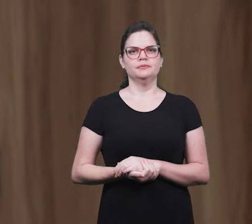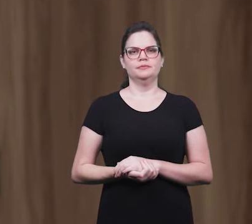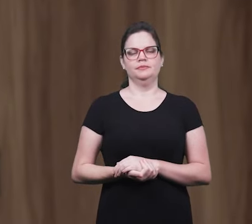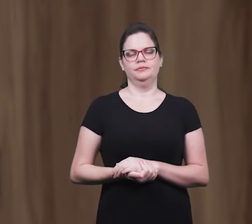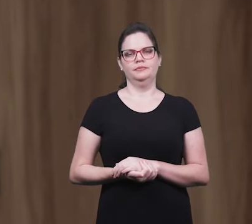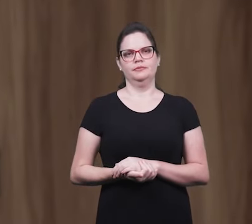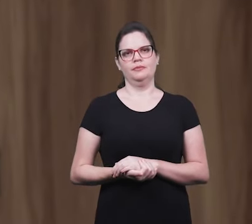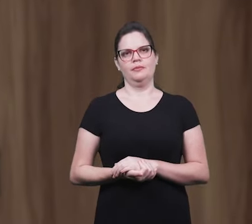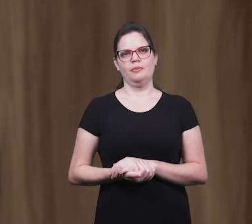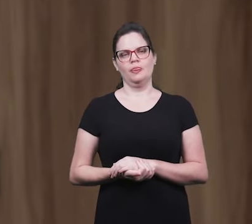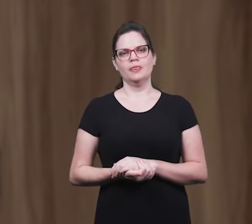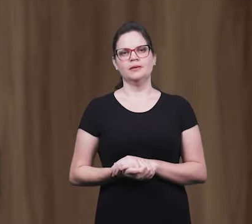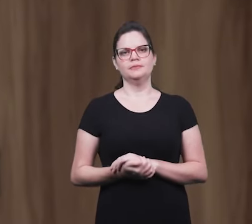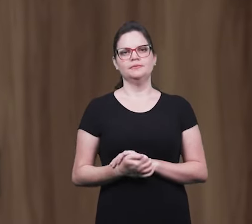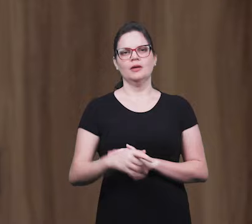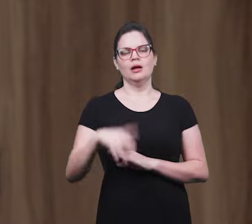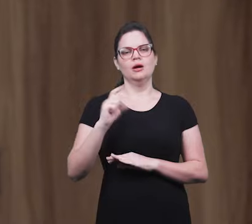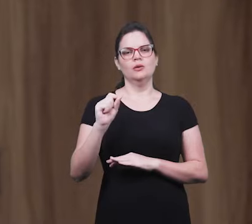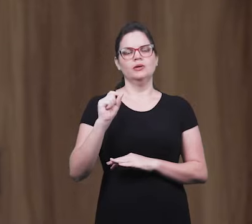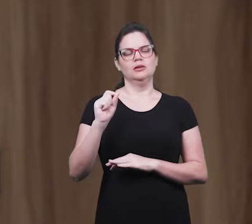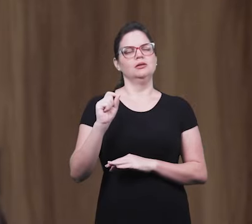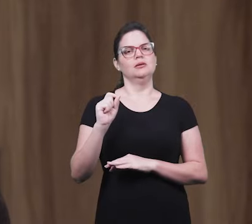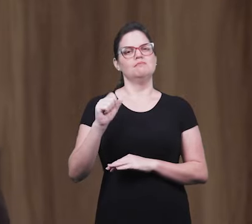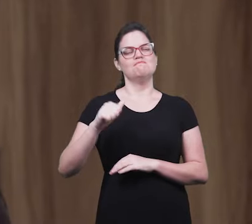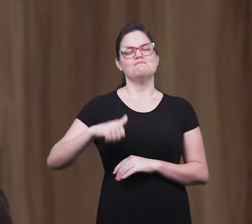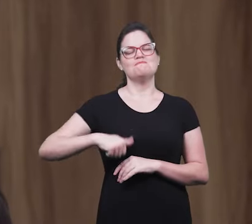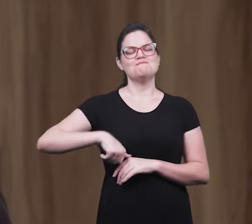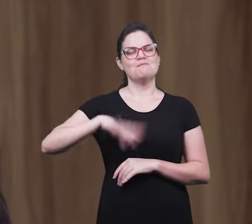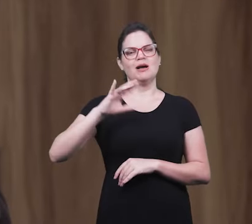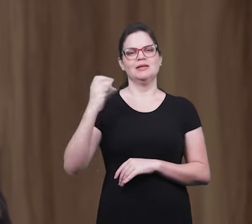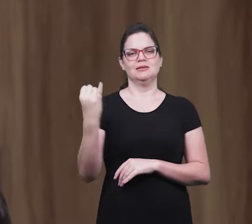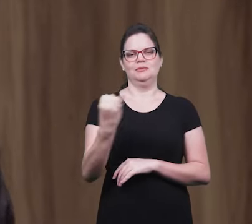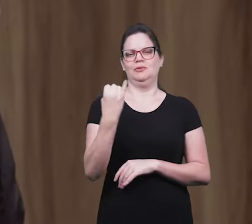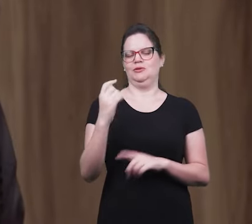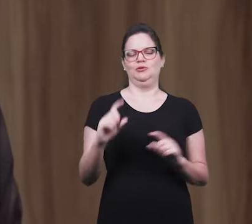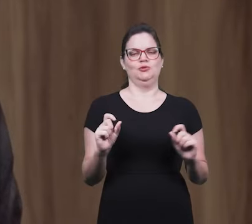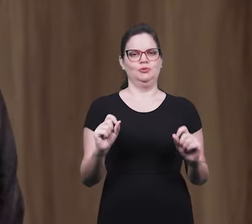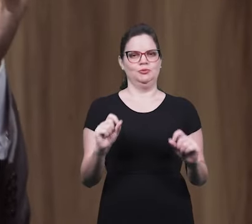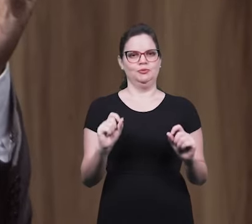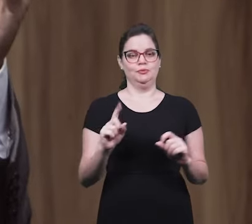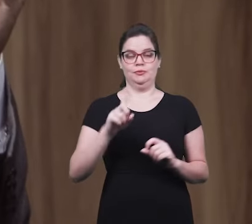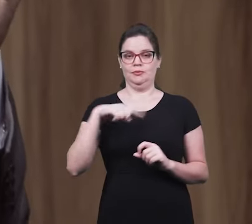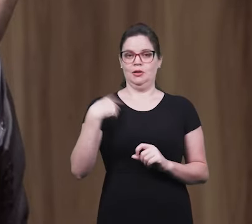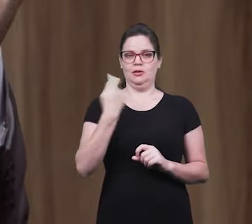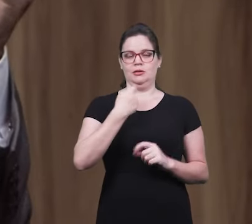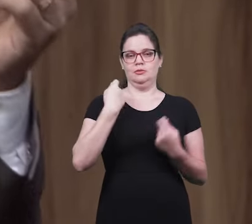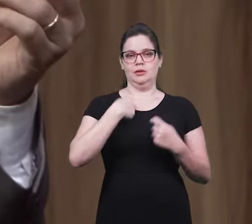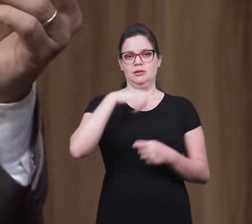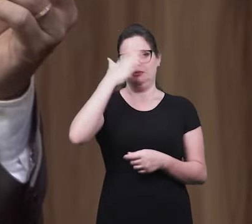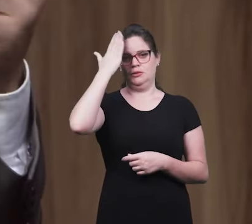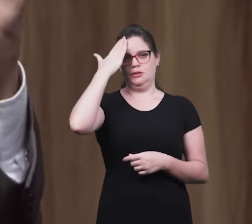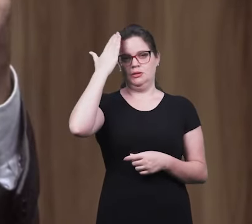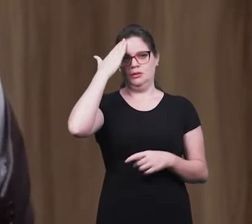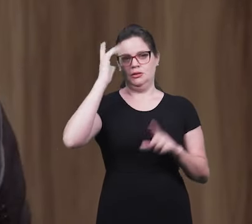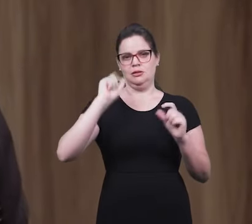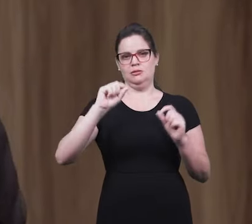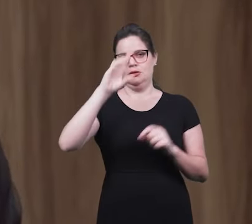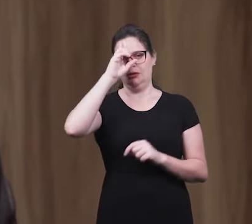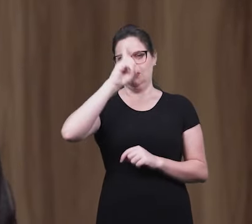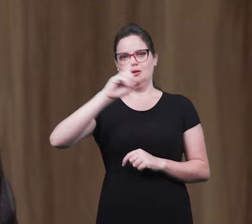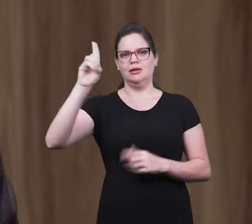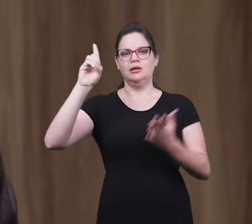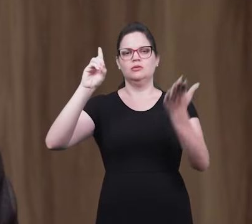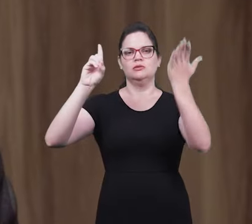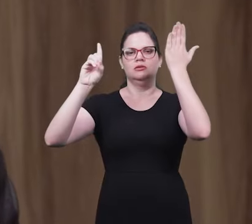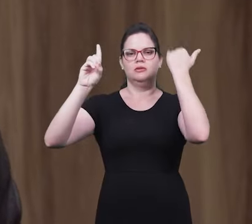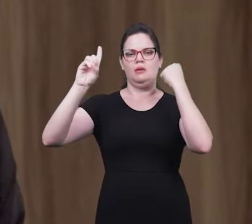Eu acho que o mais importante nesse momento é nós entendermos que Deus está olhando para o nosso